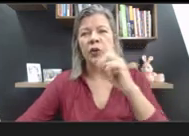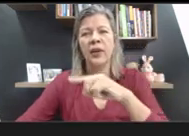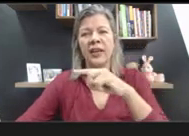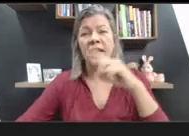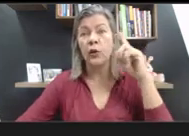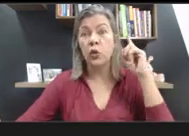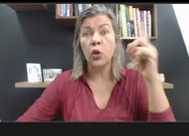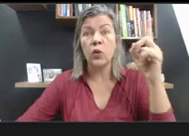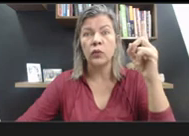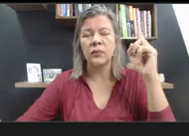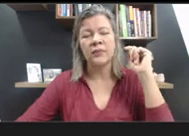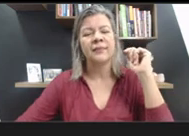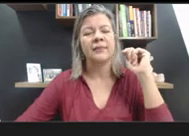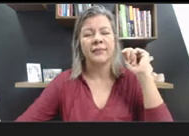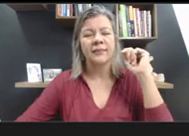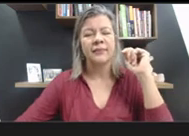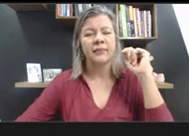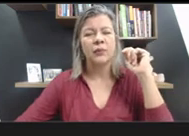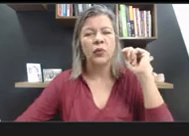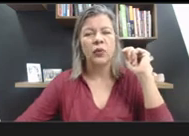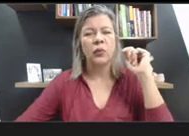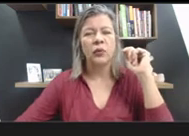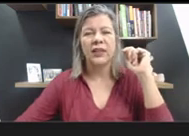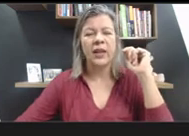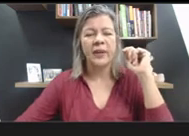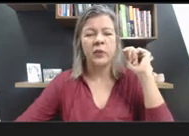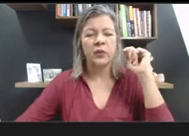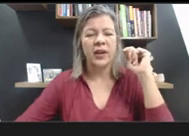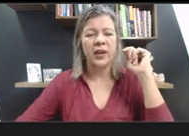O e o N. É o tom. Muito bom. Ele aprende muito rápido.